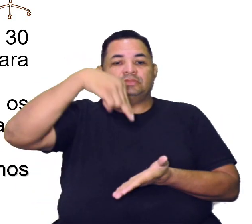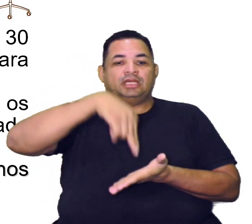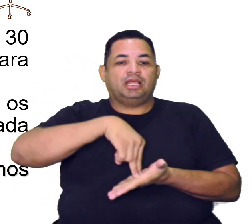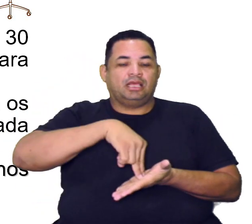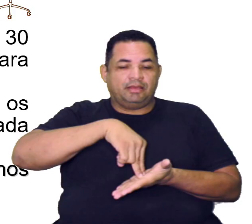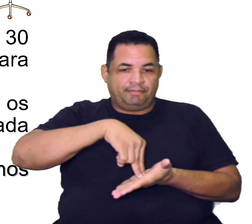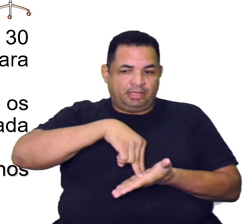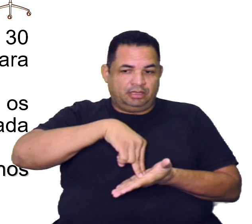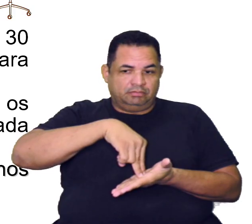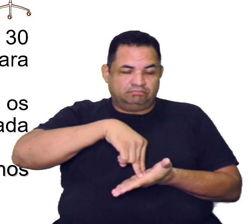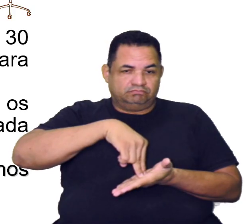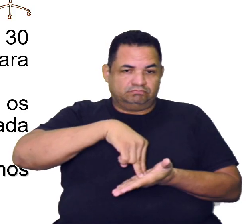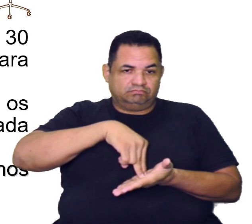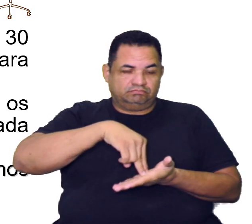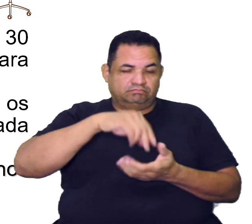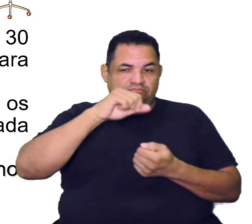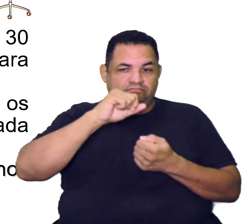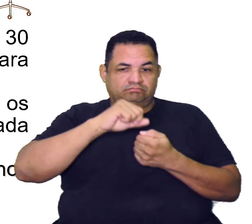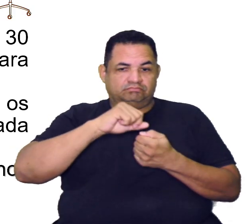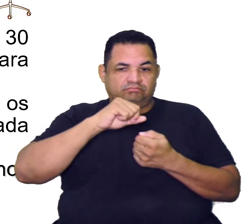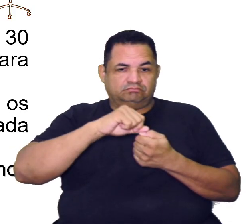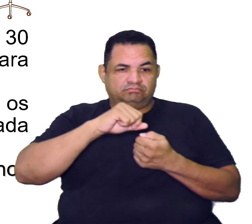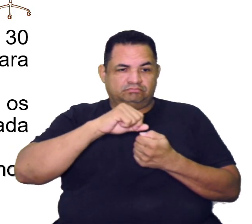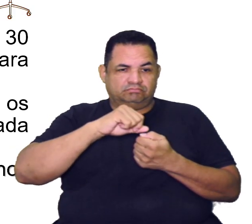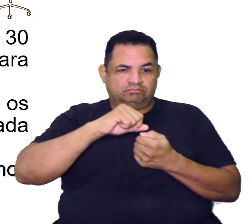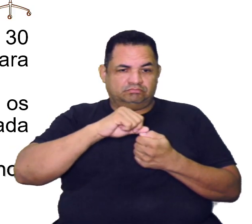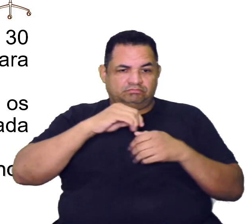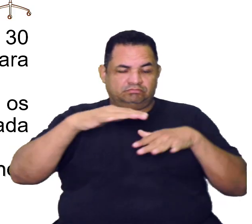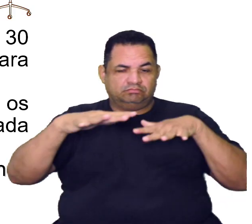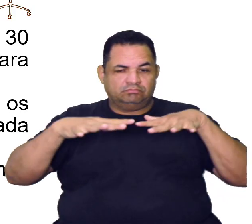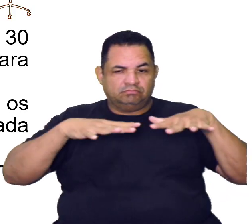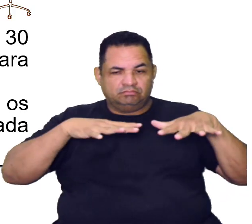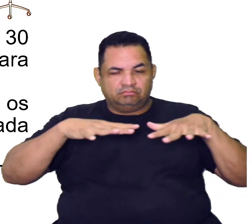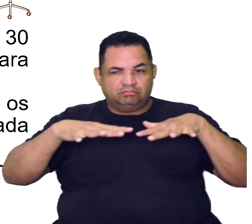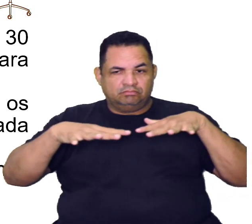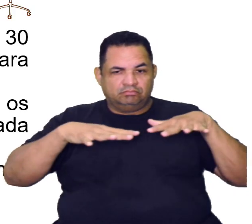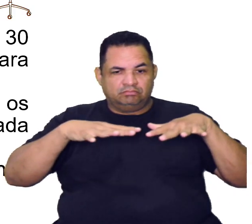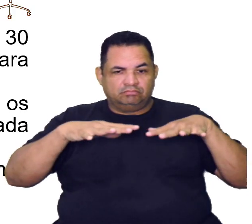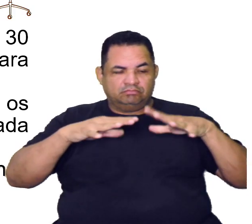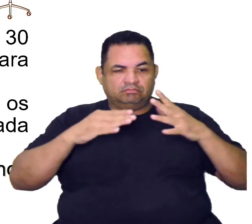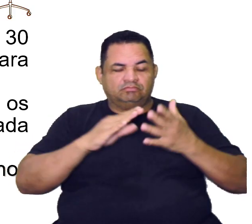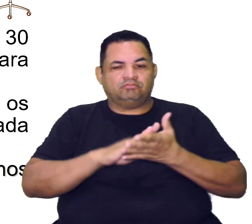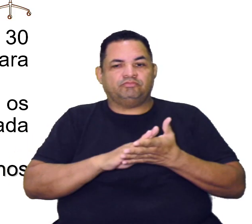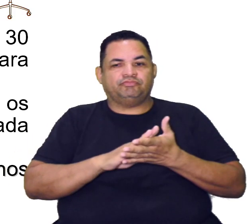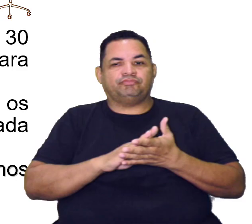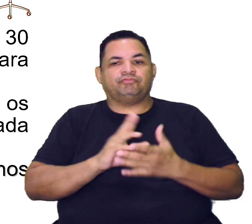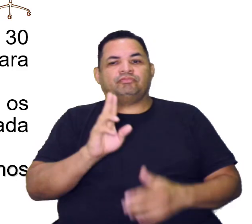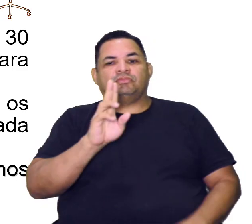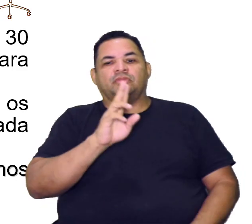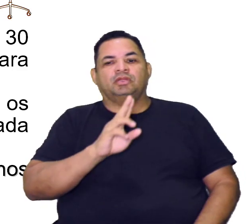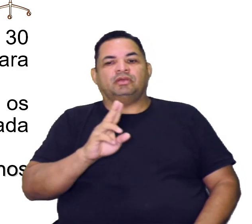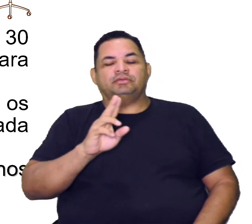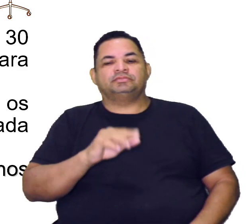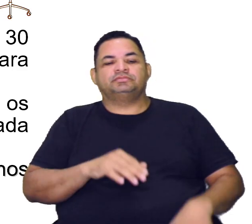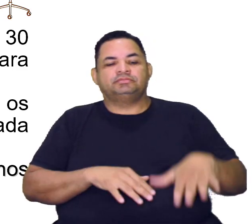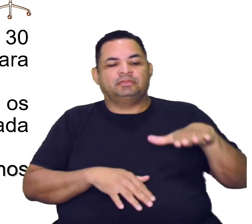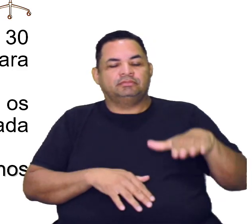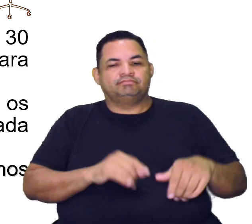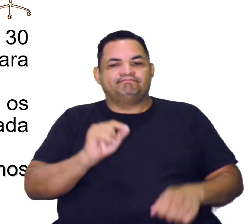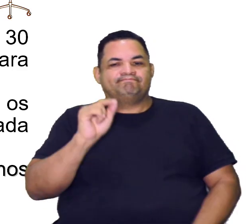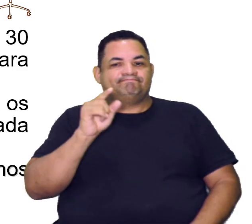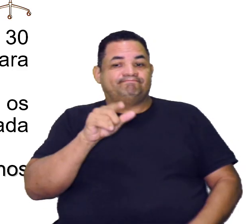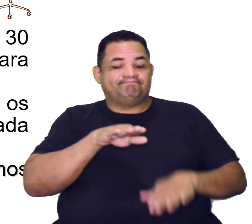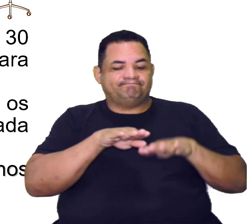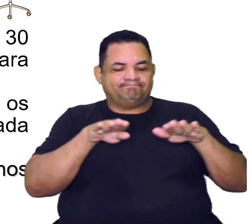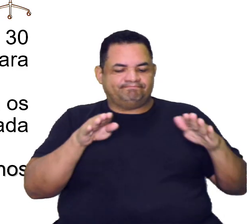cadeiras e vão realizar aí movimentos em torno ou utilizando essa cadeira, essa sua mesa,